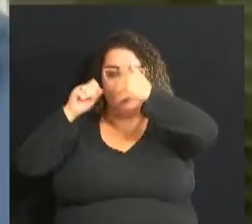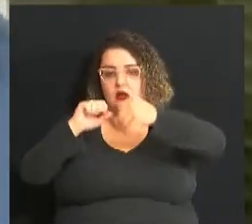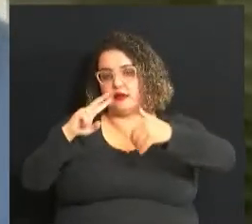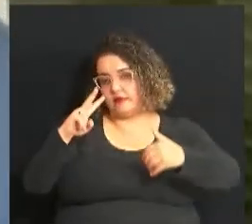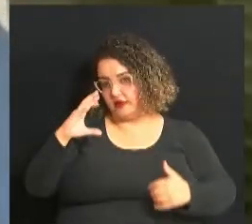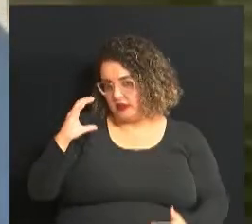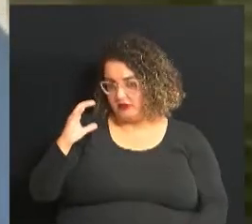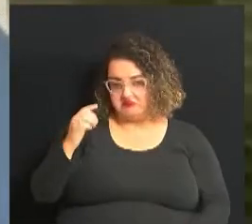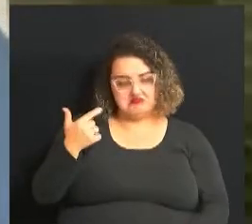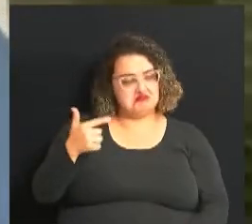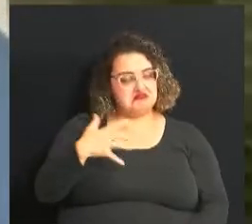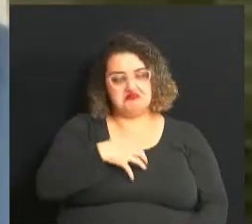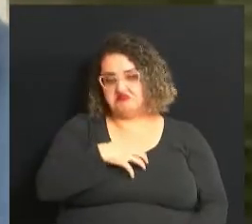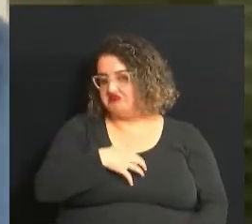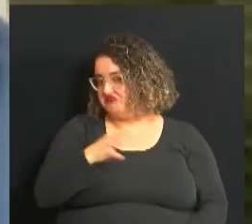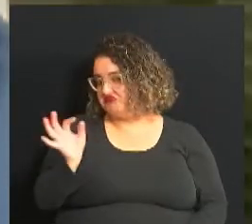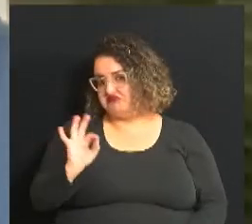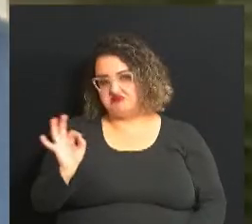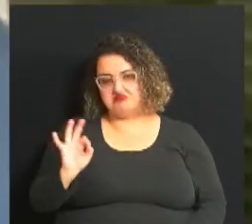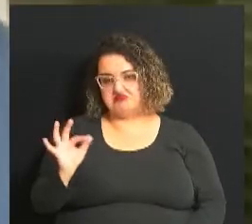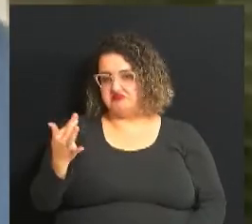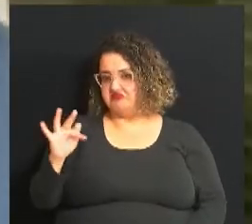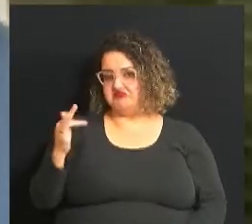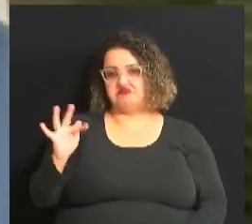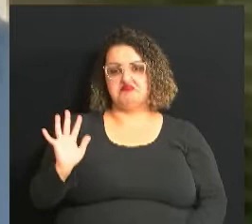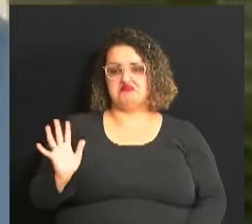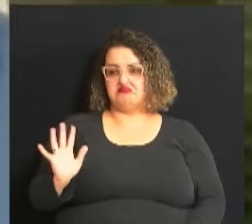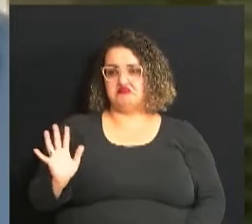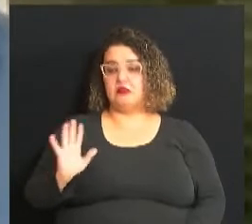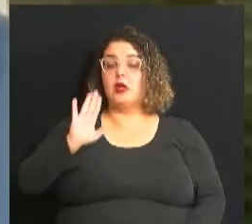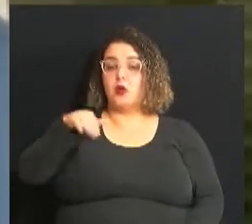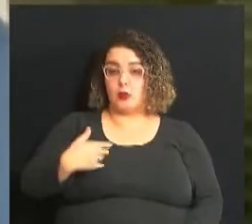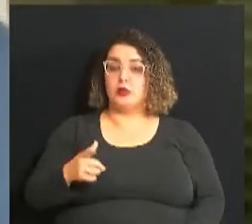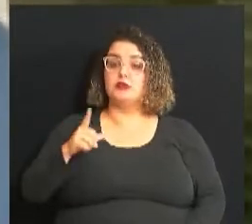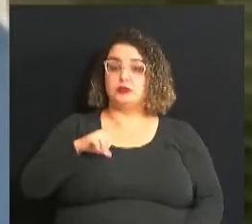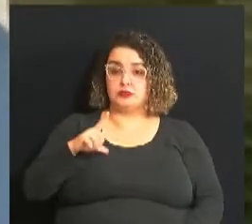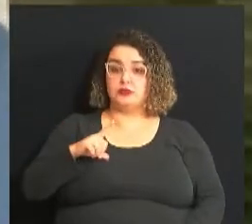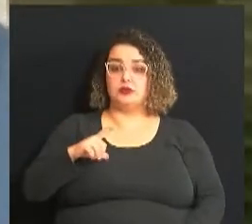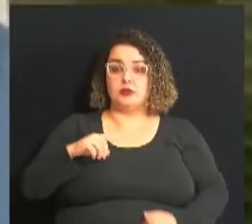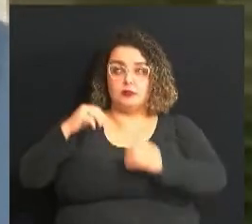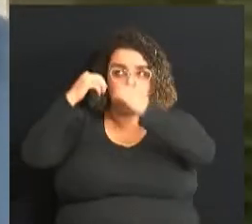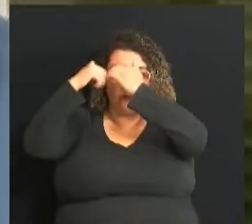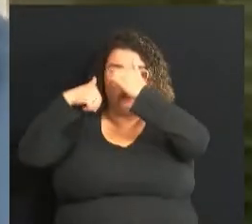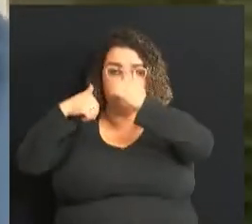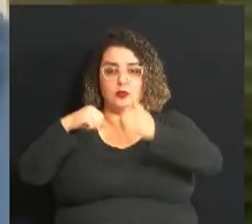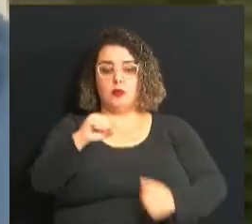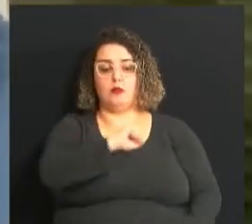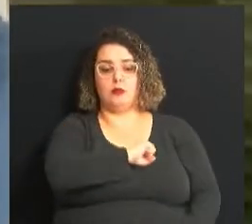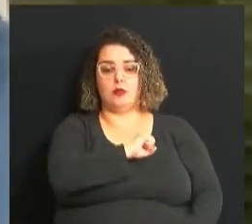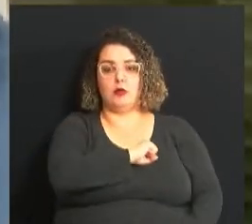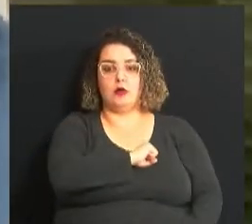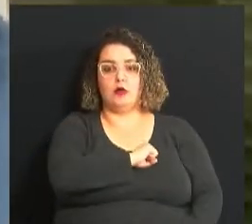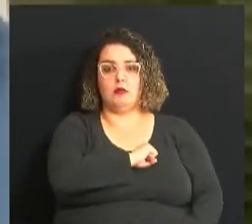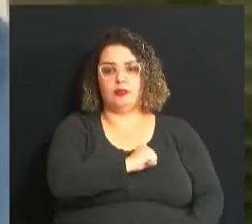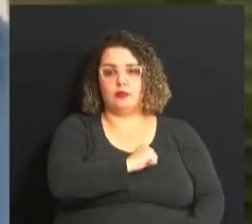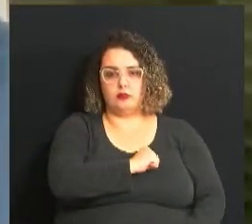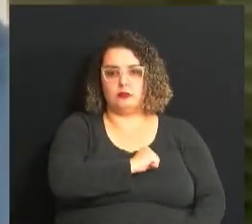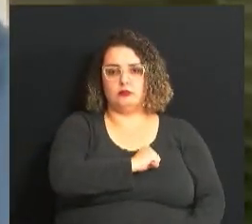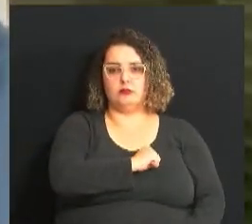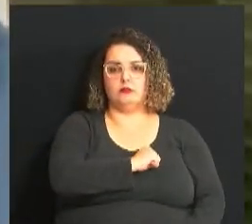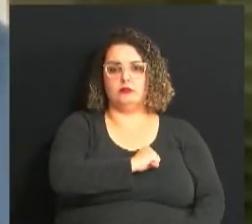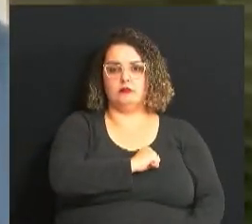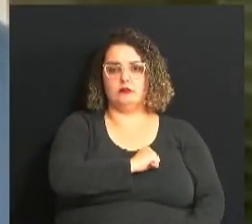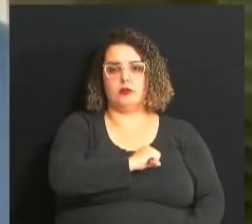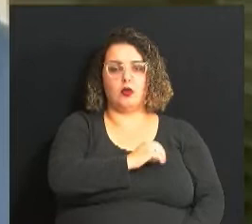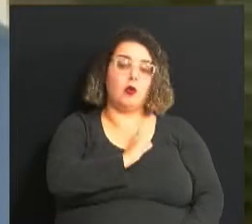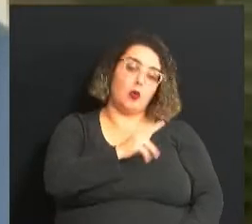ter algum problema quando ele tiver realmente um acidente vascular. O infarto é a mesma coisa. A hipertensão, tem vários indivíduos que